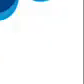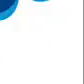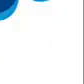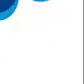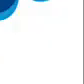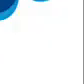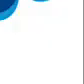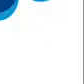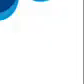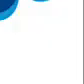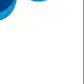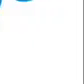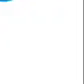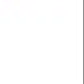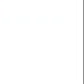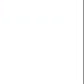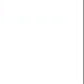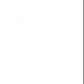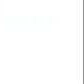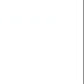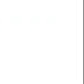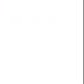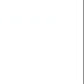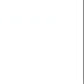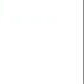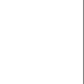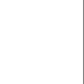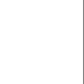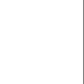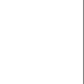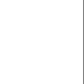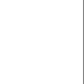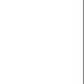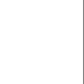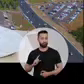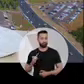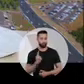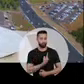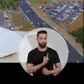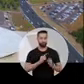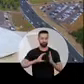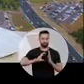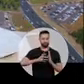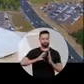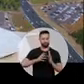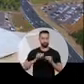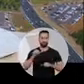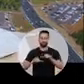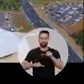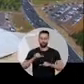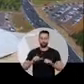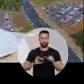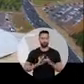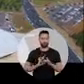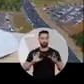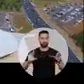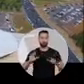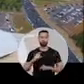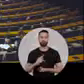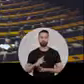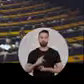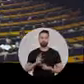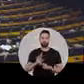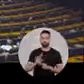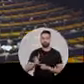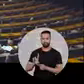oferecimento medicamentos MS sua saúde merece nós do partido renovação democrática